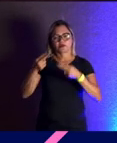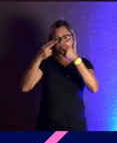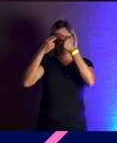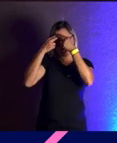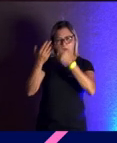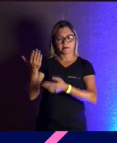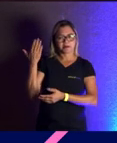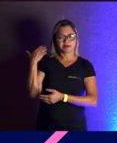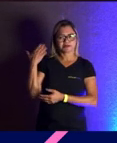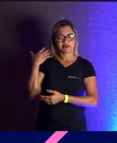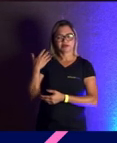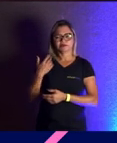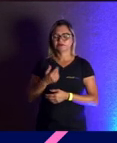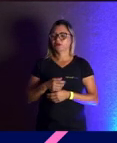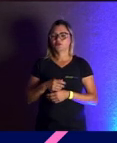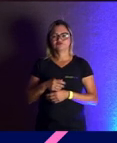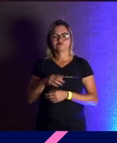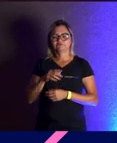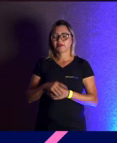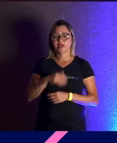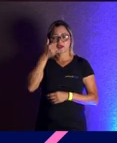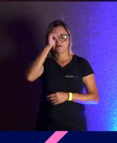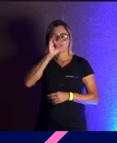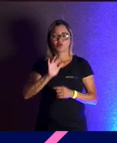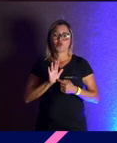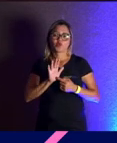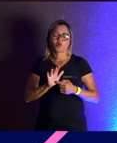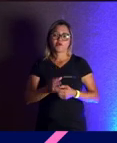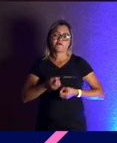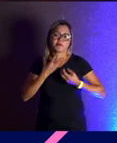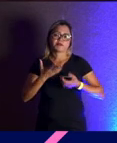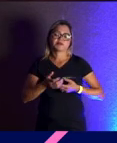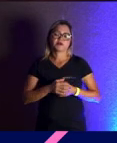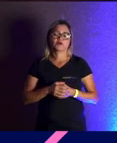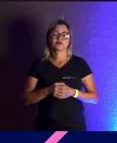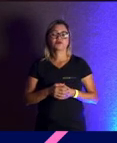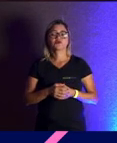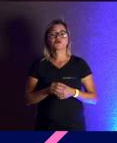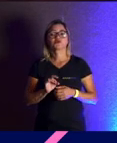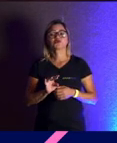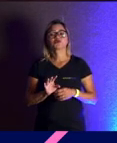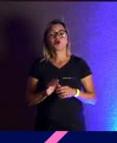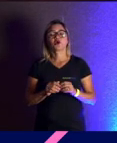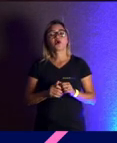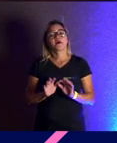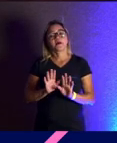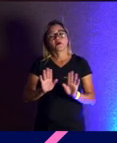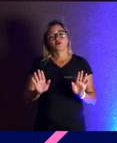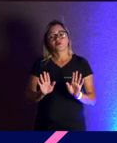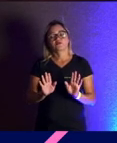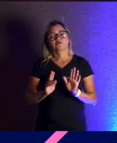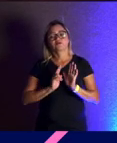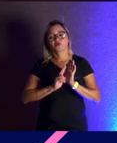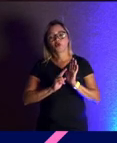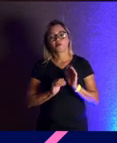isso. Então, como a gente não fez a apresentação, a gente manteve anônimo, né?